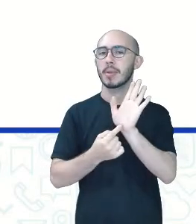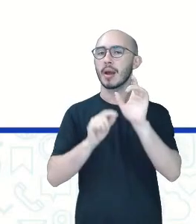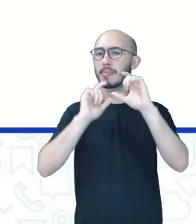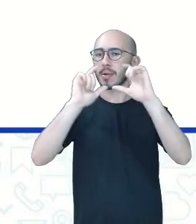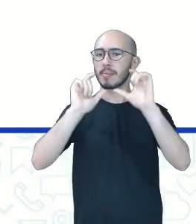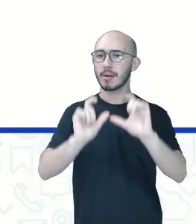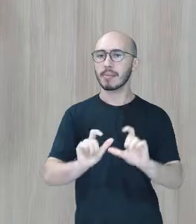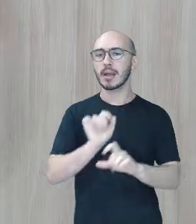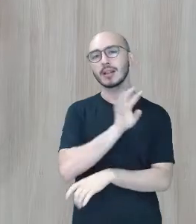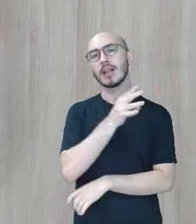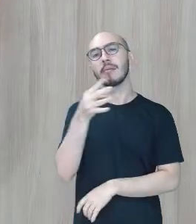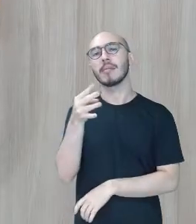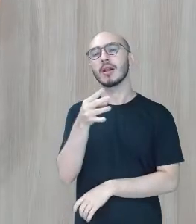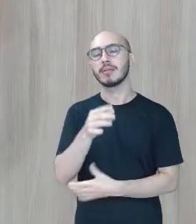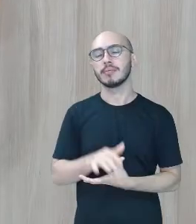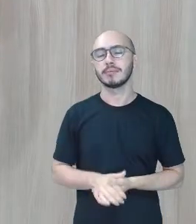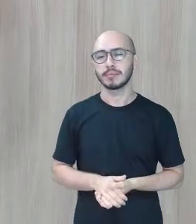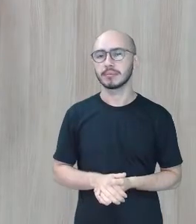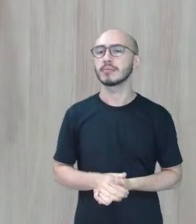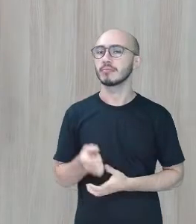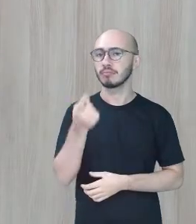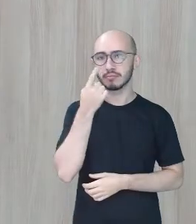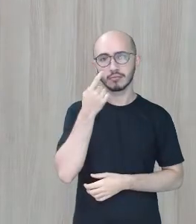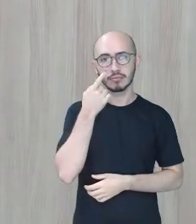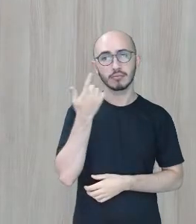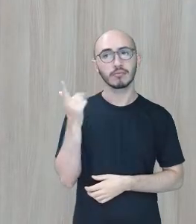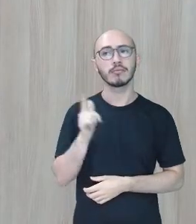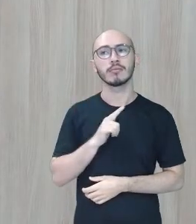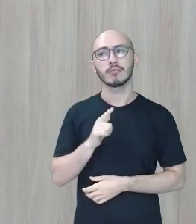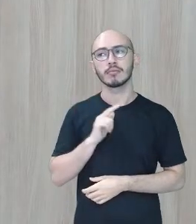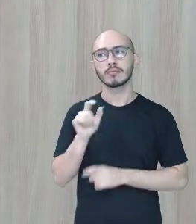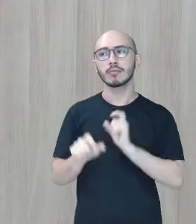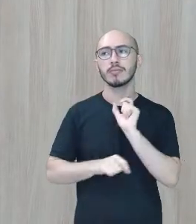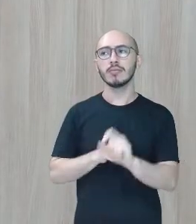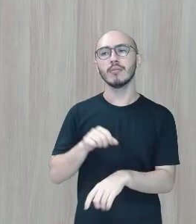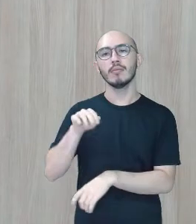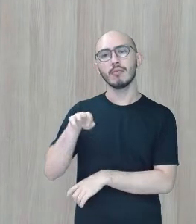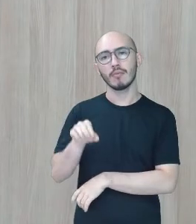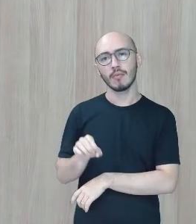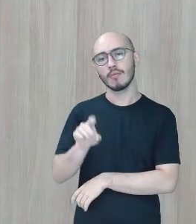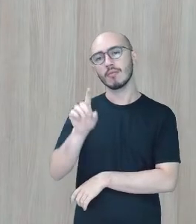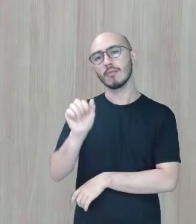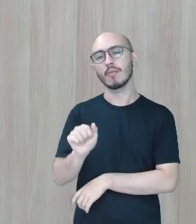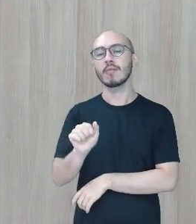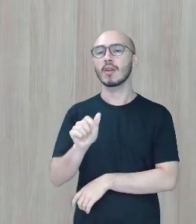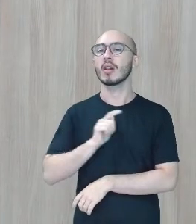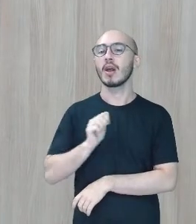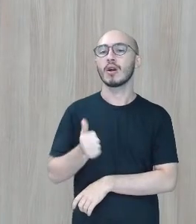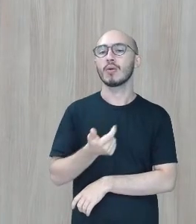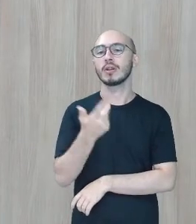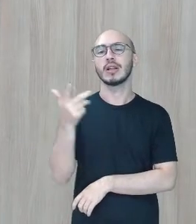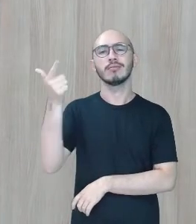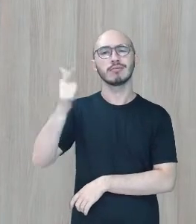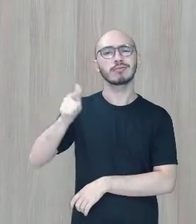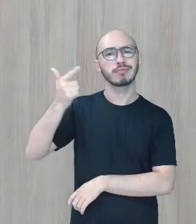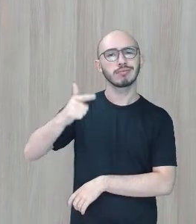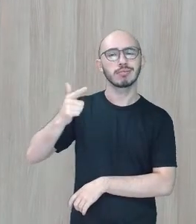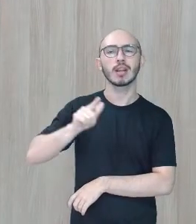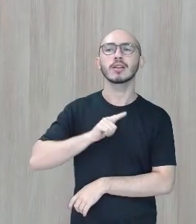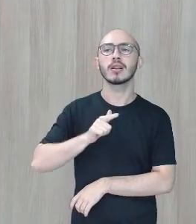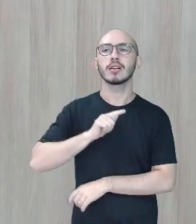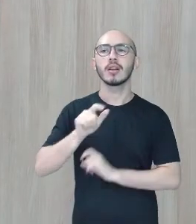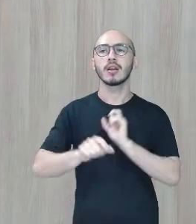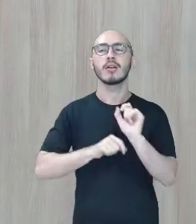apresentados em uma tabela. Então a gente viu que a moda é o valor mais frequente em uma sequência numérica e para a